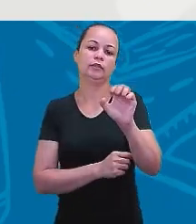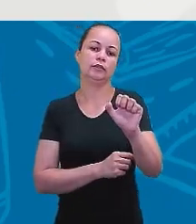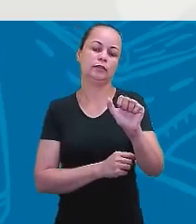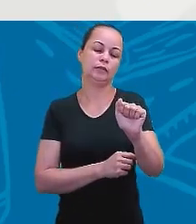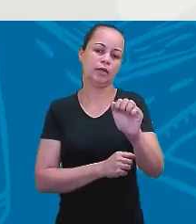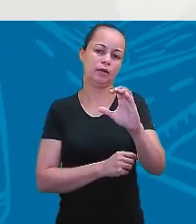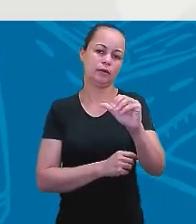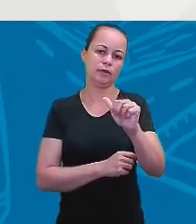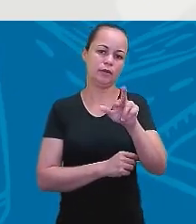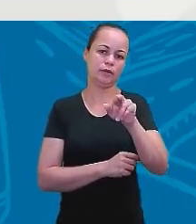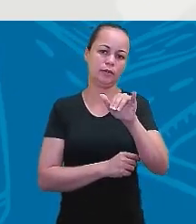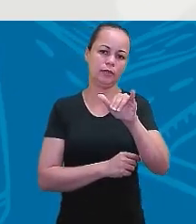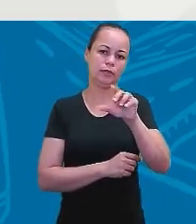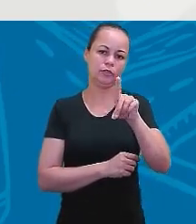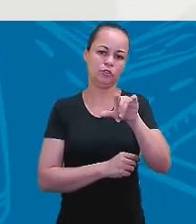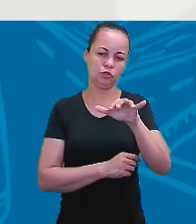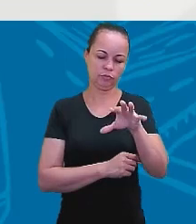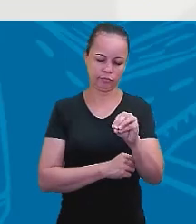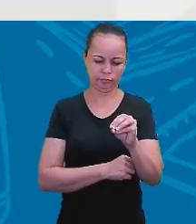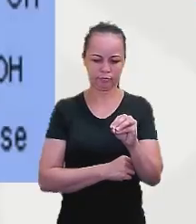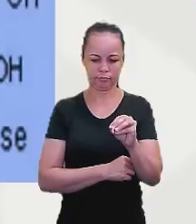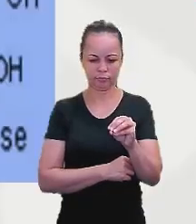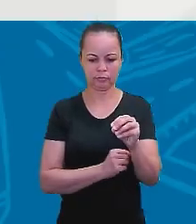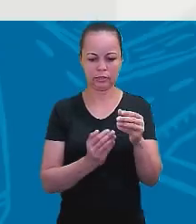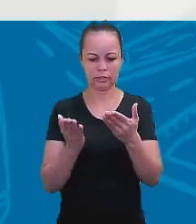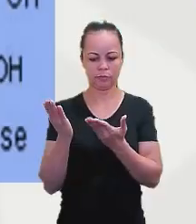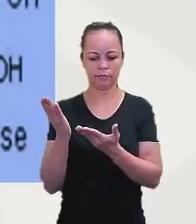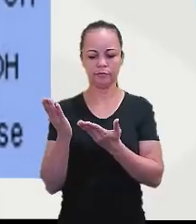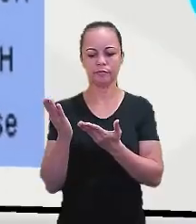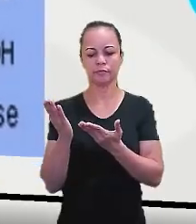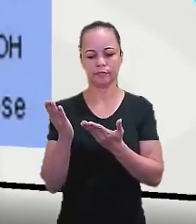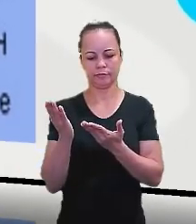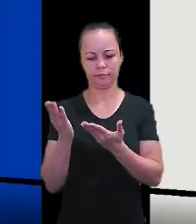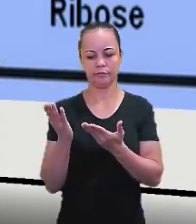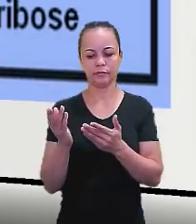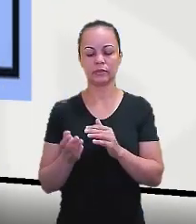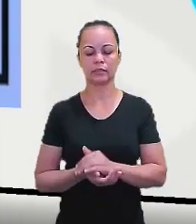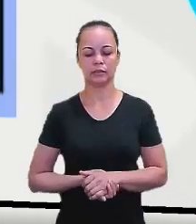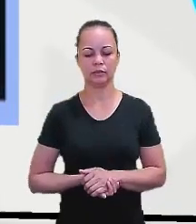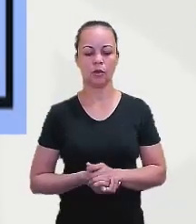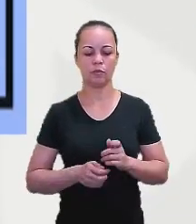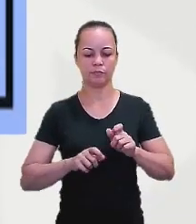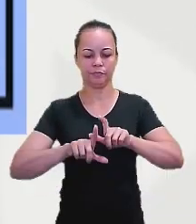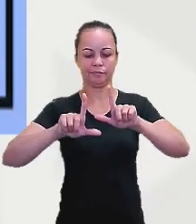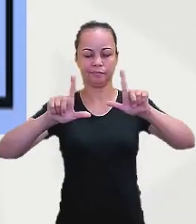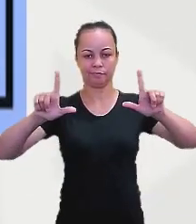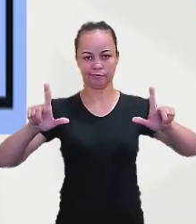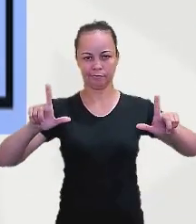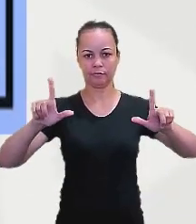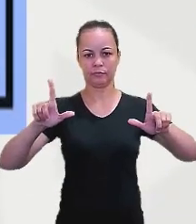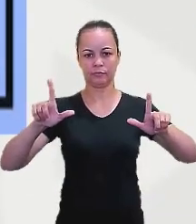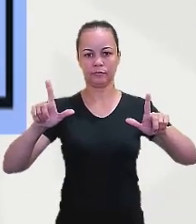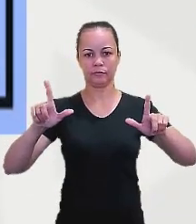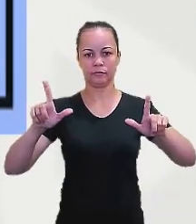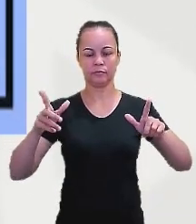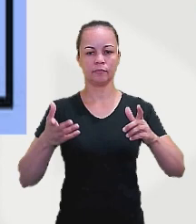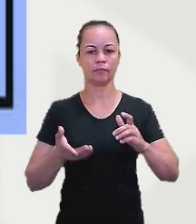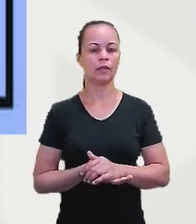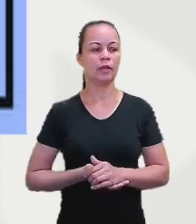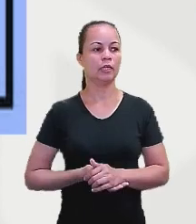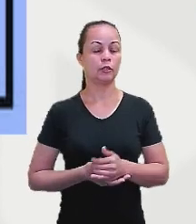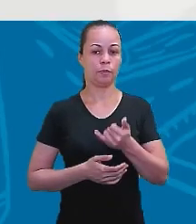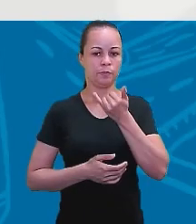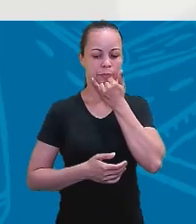Os disacarídeos, tá? Então, vou pedir para a produção abrir essa imagem. Eita, perdão,